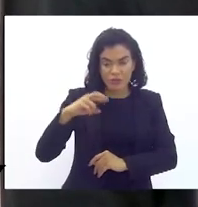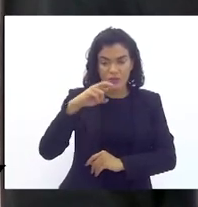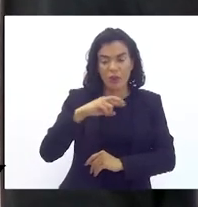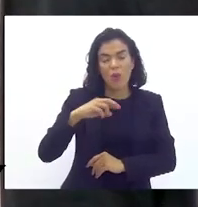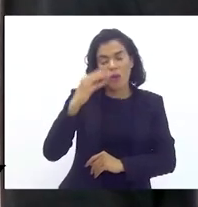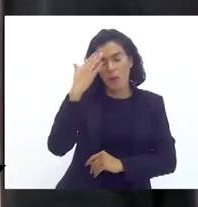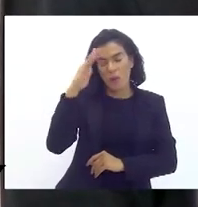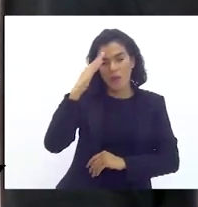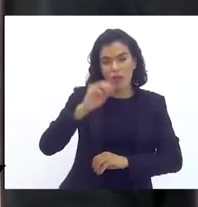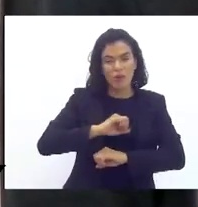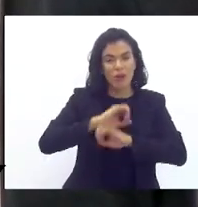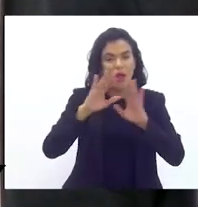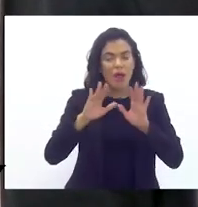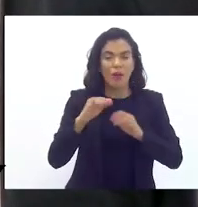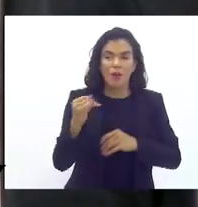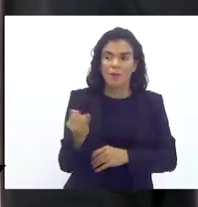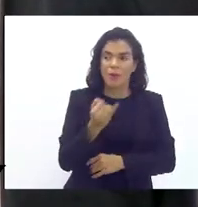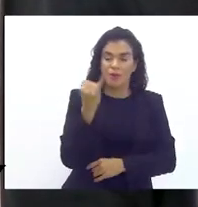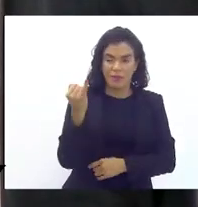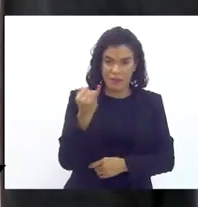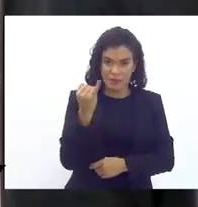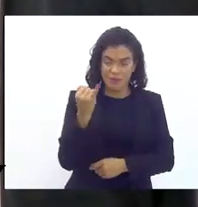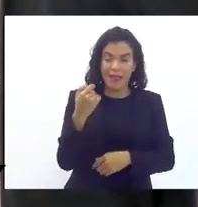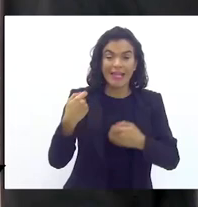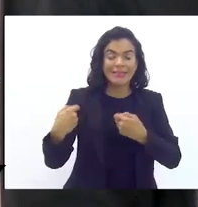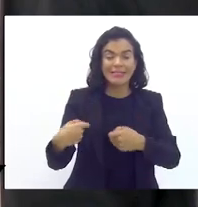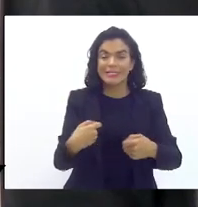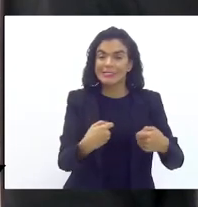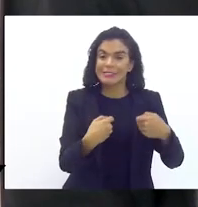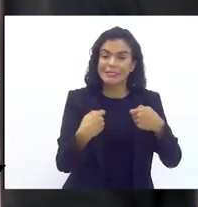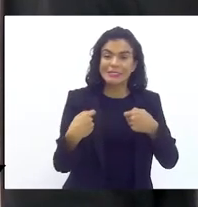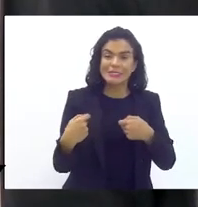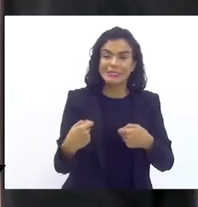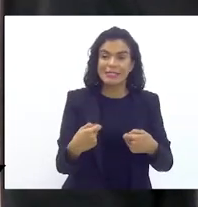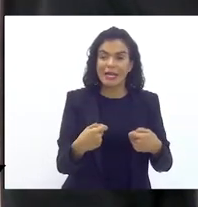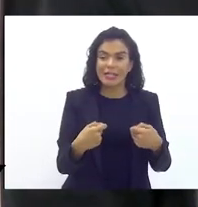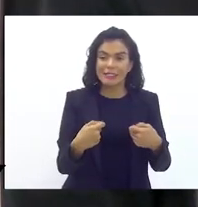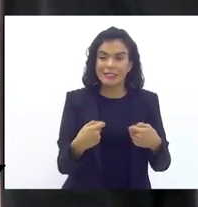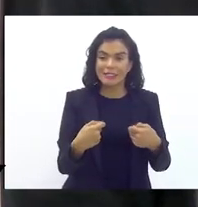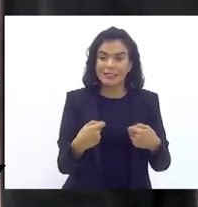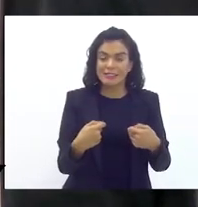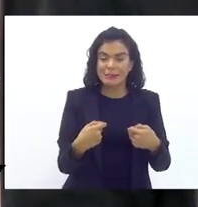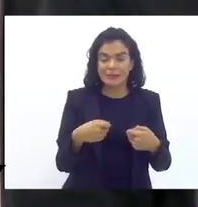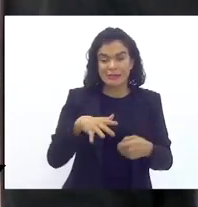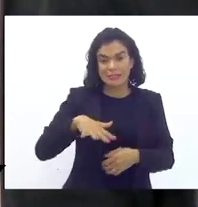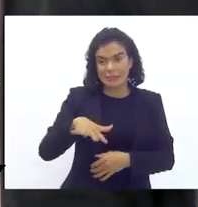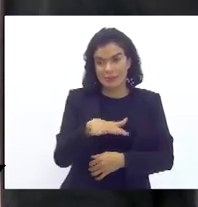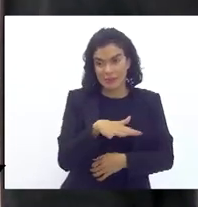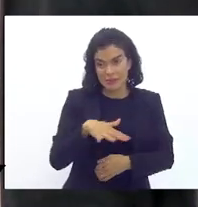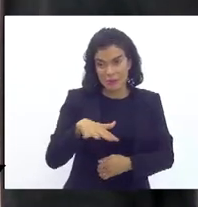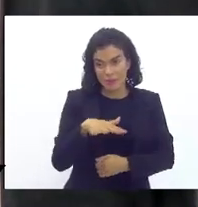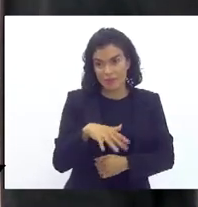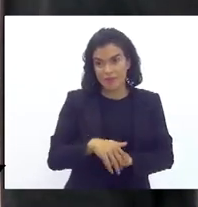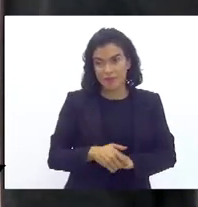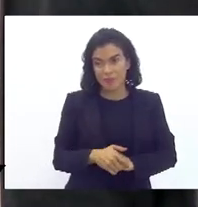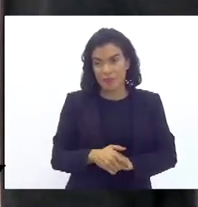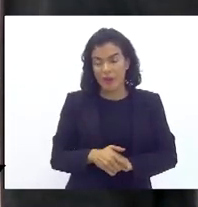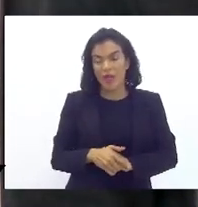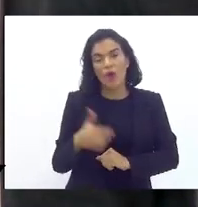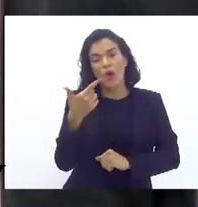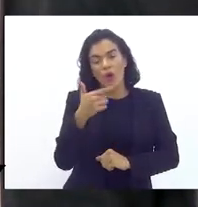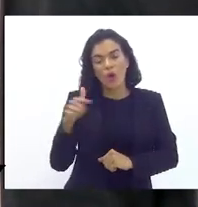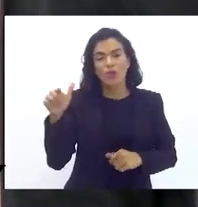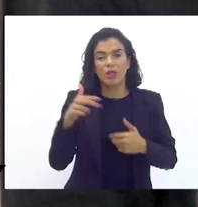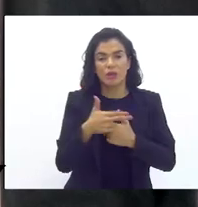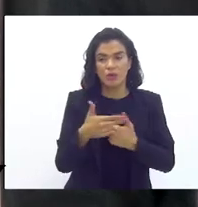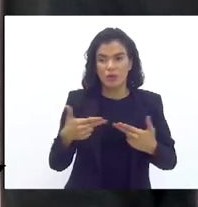que é muito importante que consta nessa lei a necessidade desse desse dessa situação e outra coisa